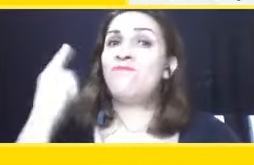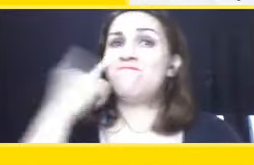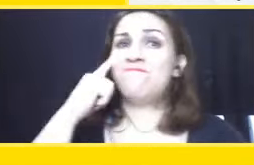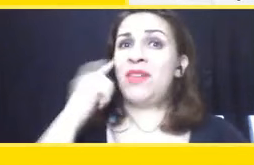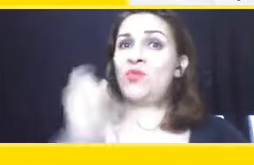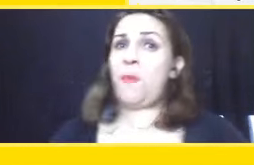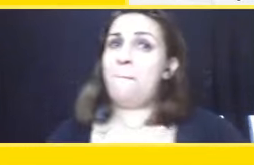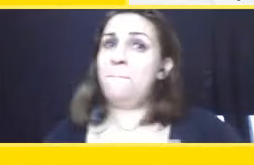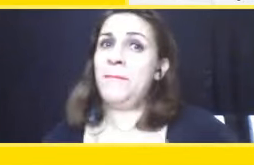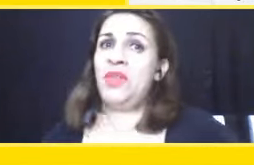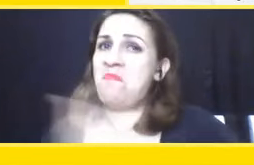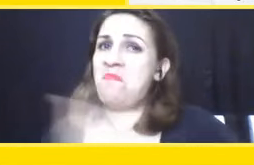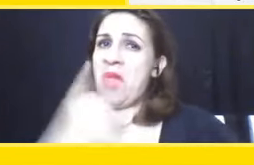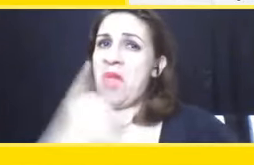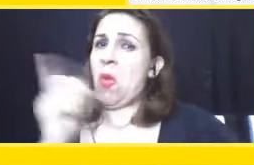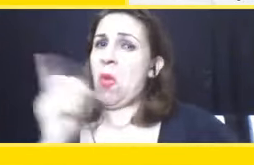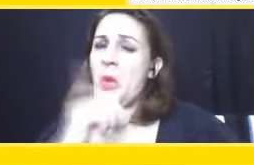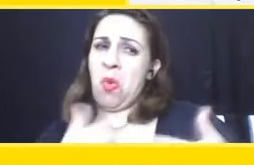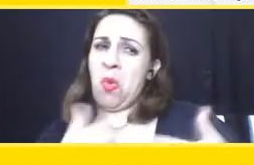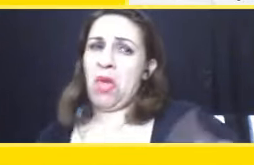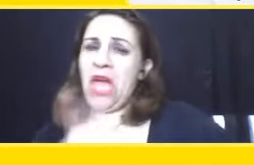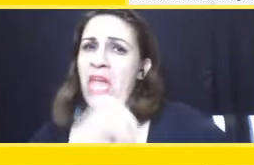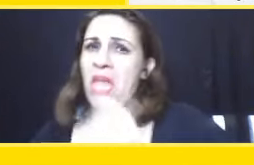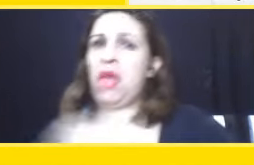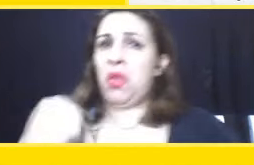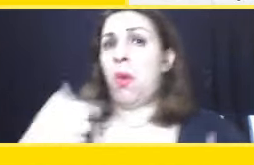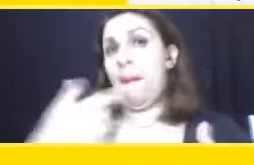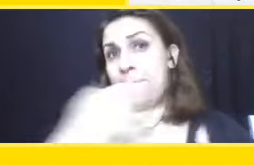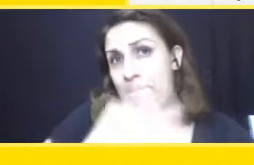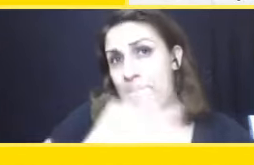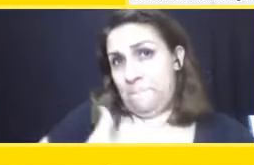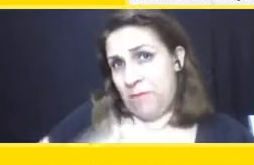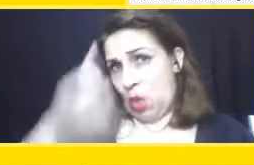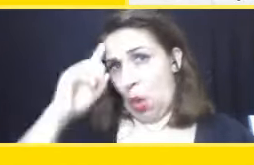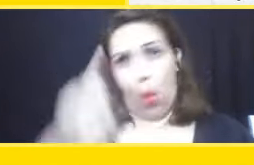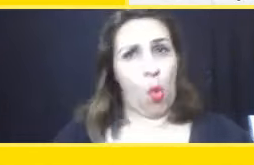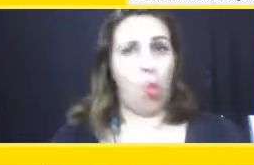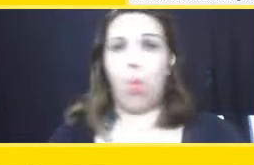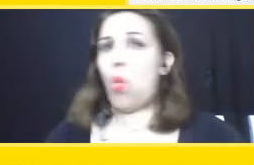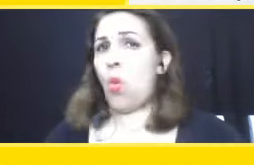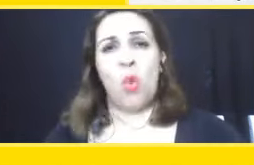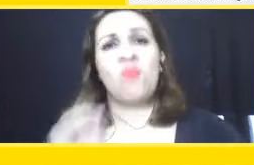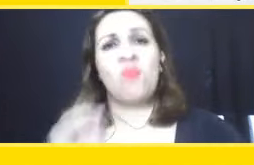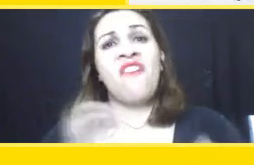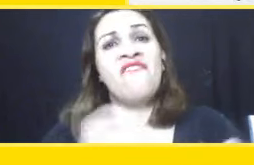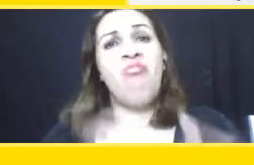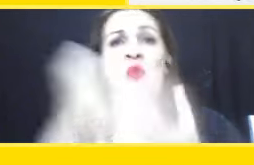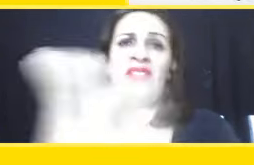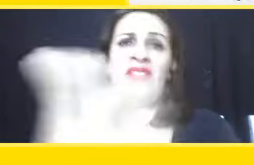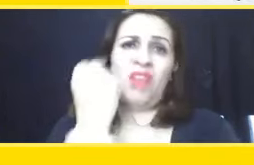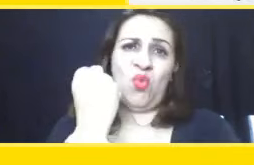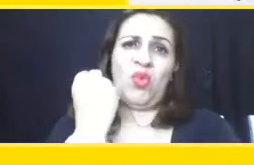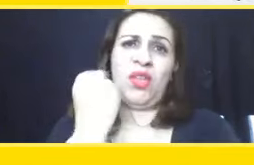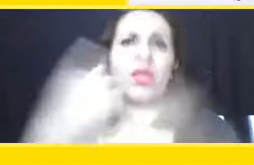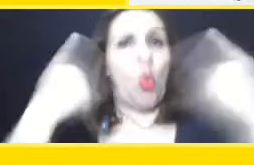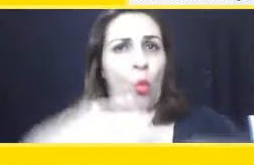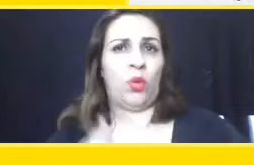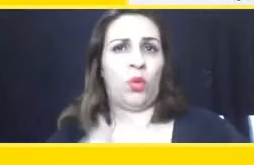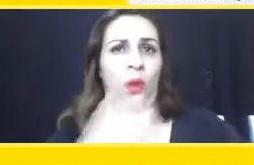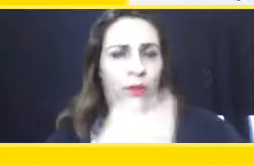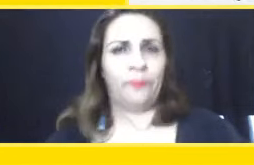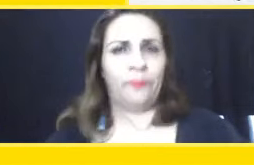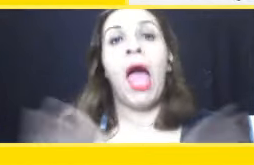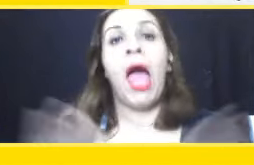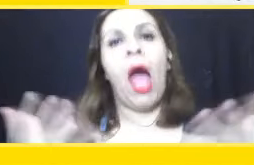para fins clandestinos. Então, por nós não termos essa rede de segurança estruturada, sou contra. Agora, sou